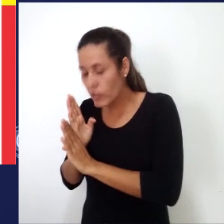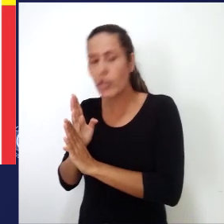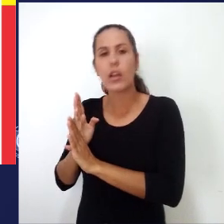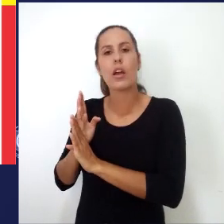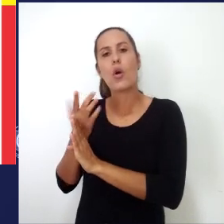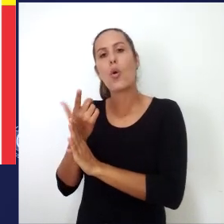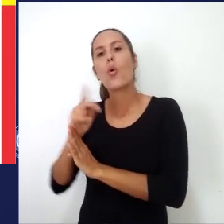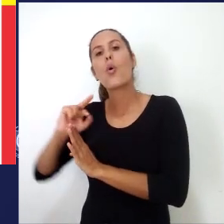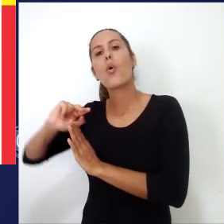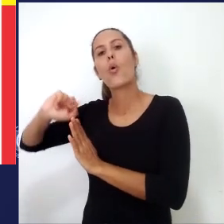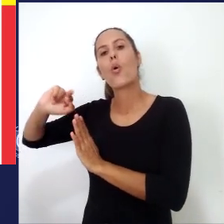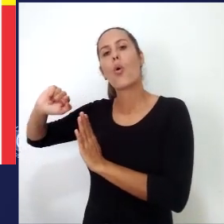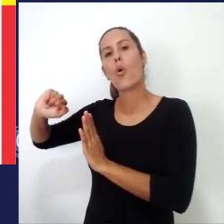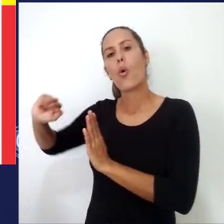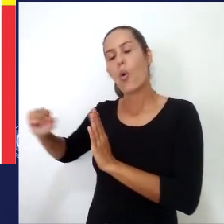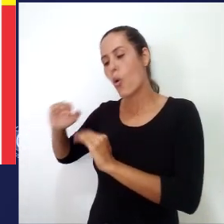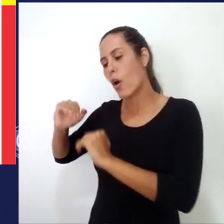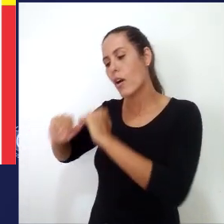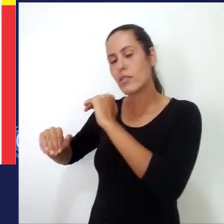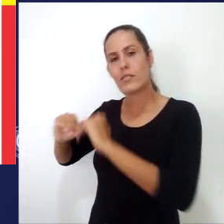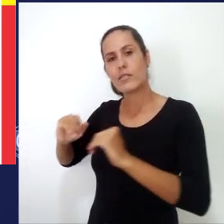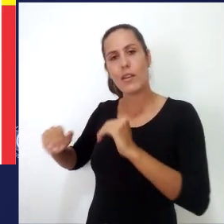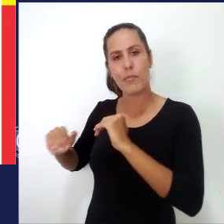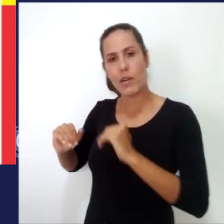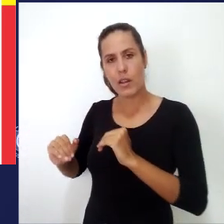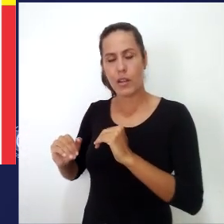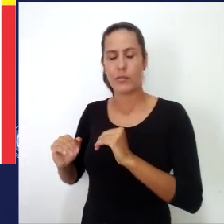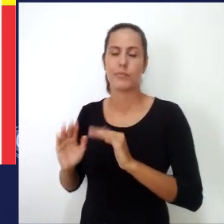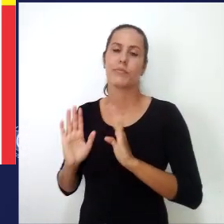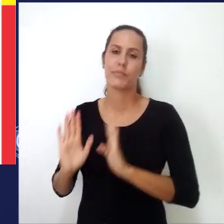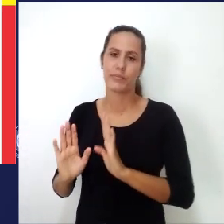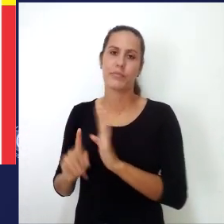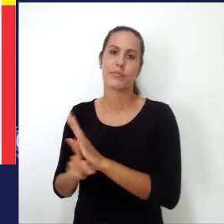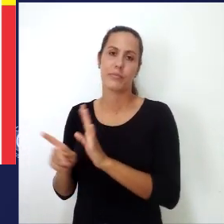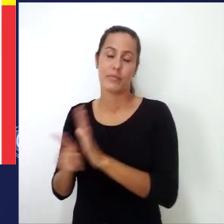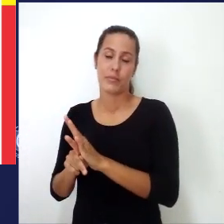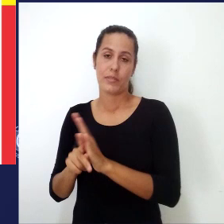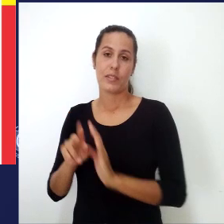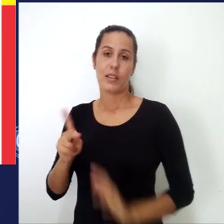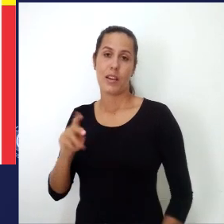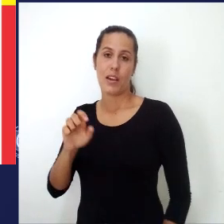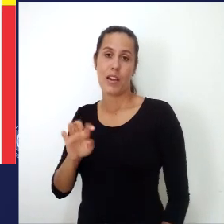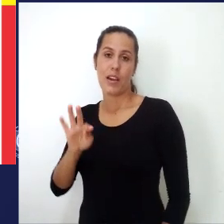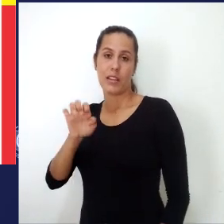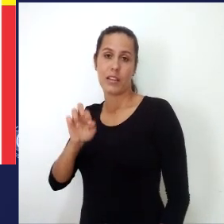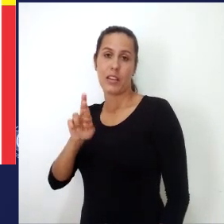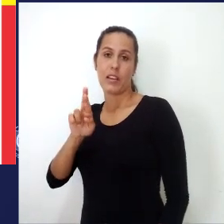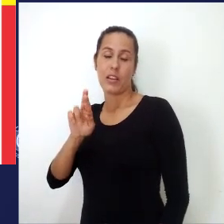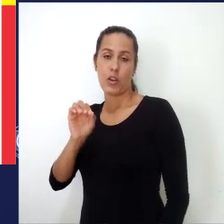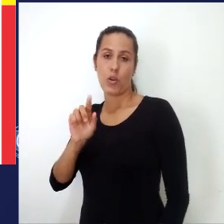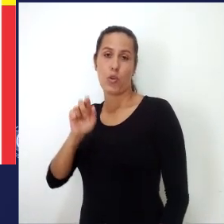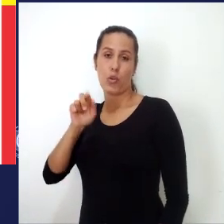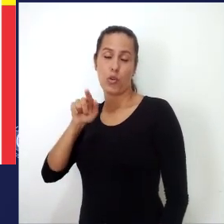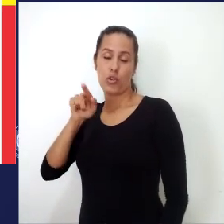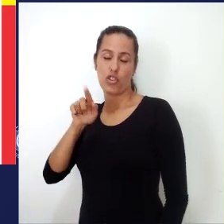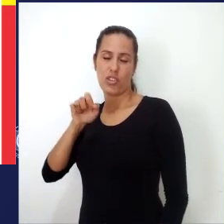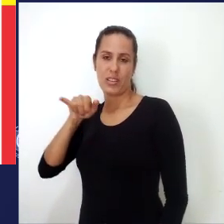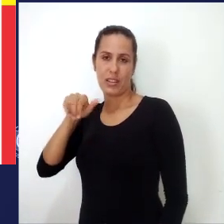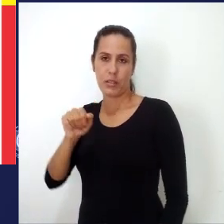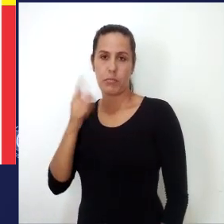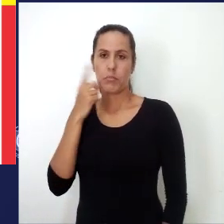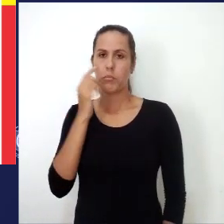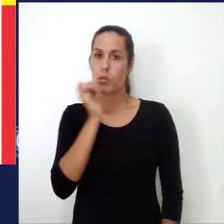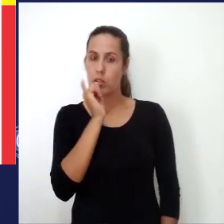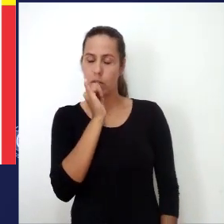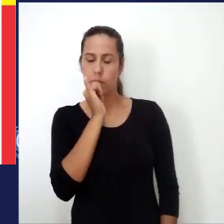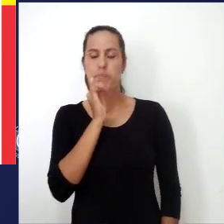uma mistura heterogênea. Observe na telinha os exemplos. Os exemplos que você pode observar é a questão do leite,